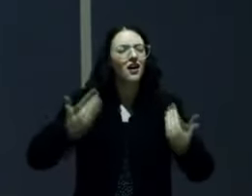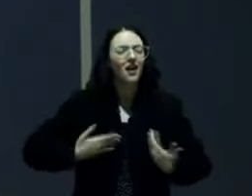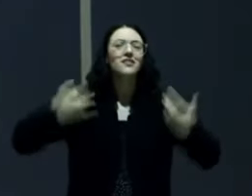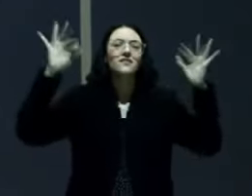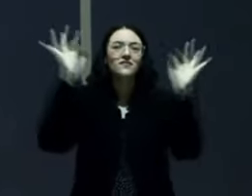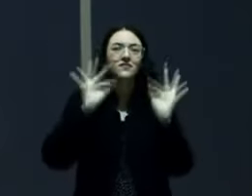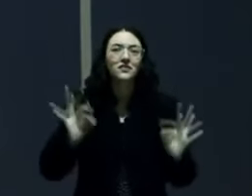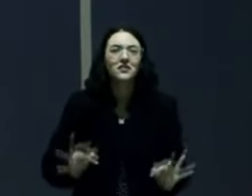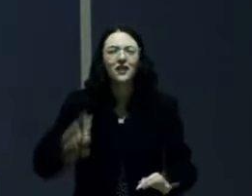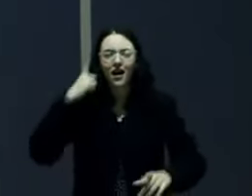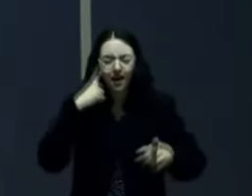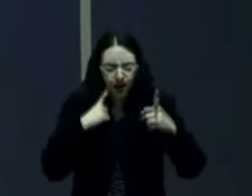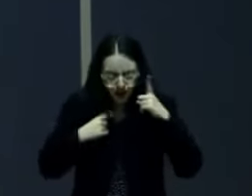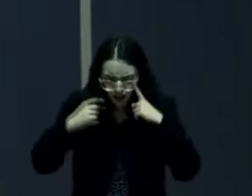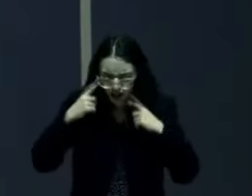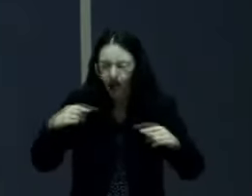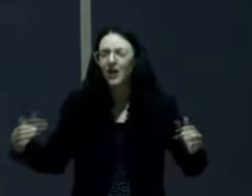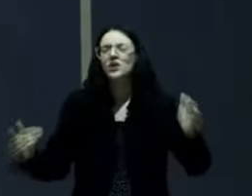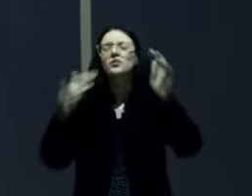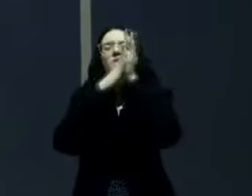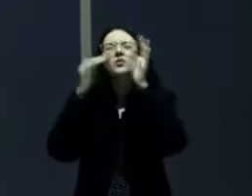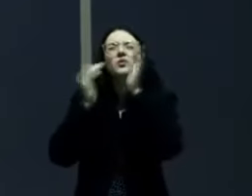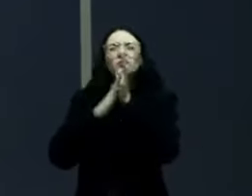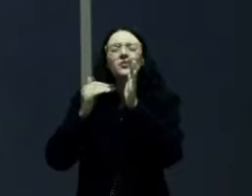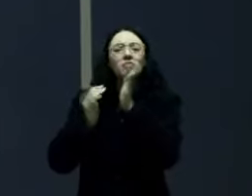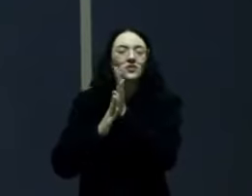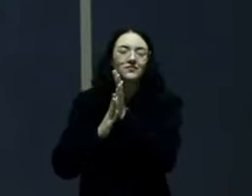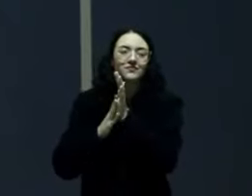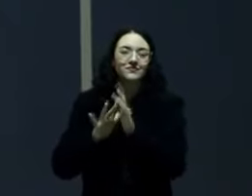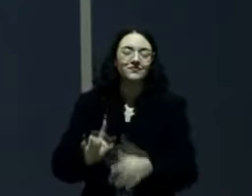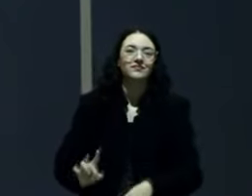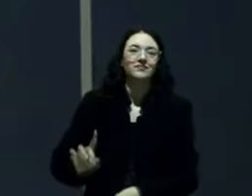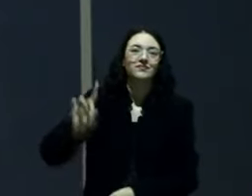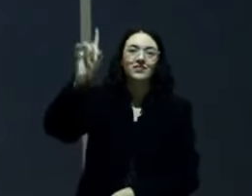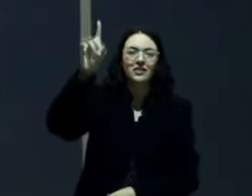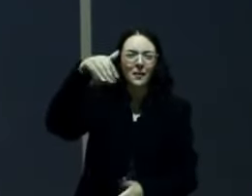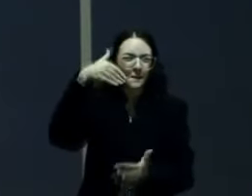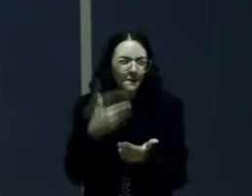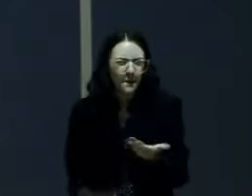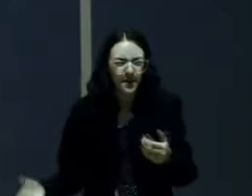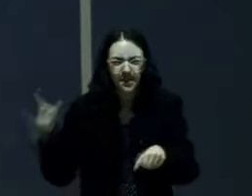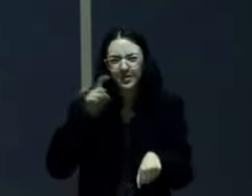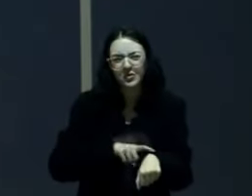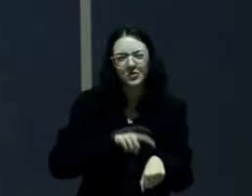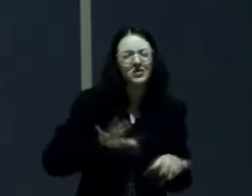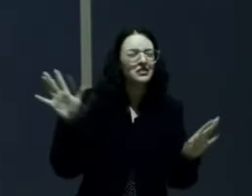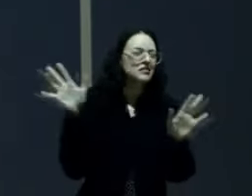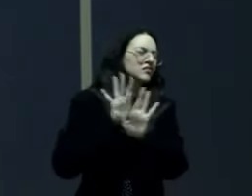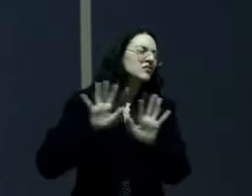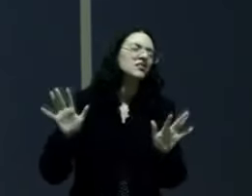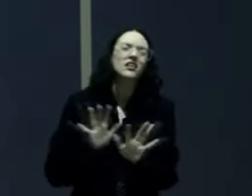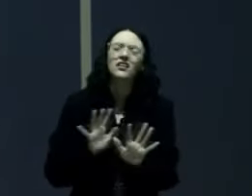celebre com lágrimas, com louvor, com júbilo. Não perca um momento disso, não, de forma nenhuma.